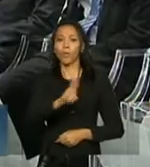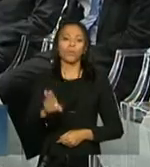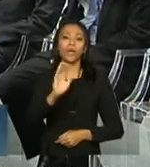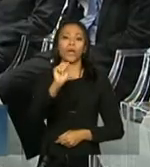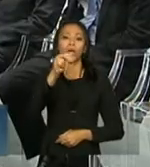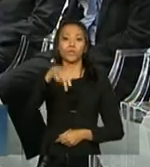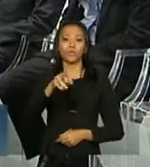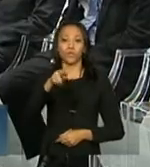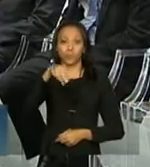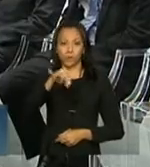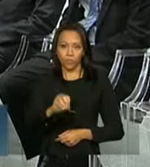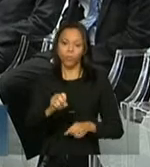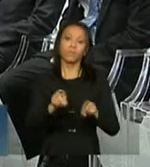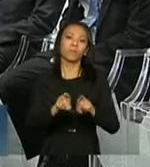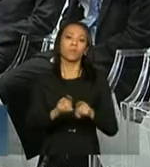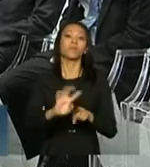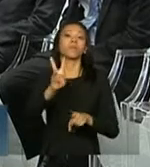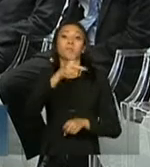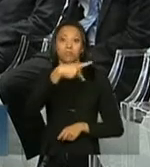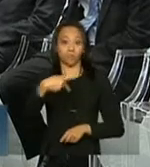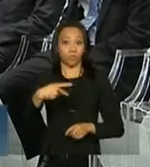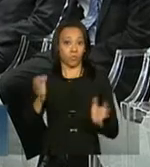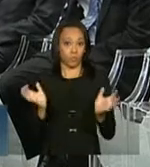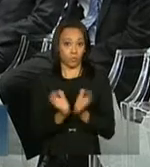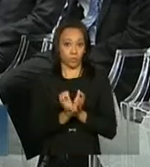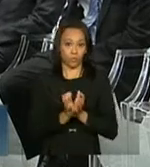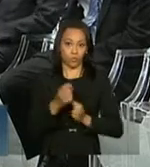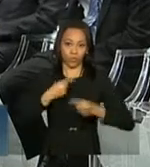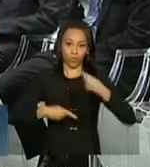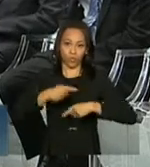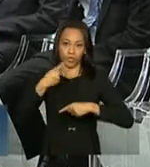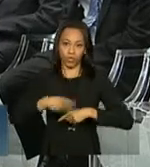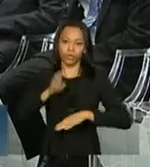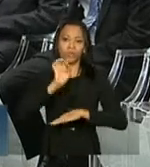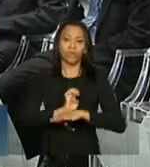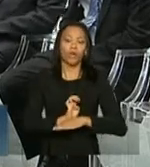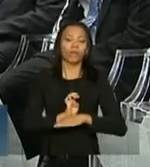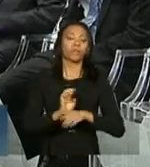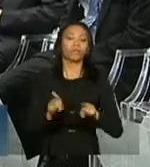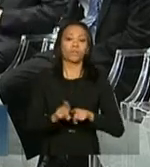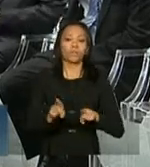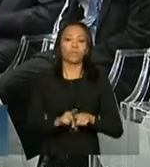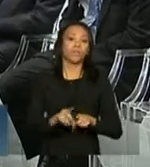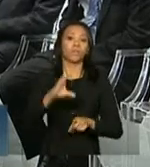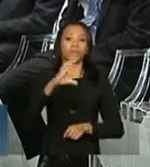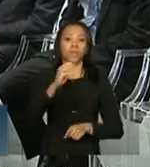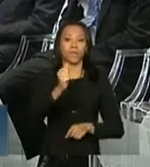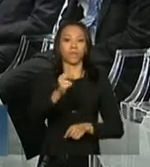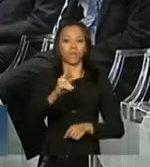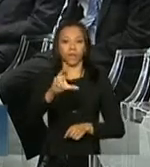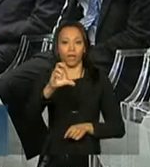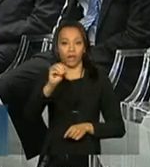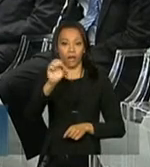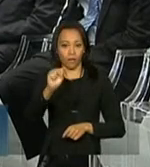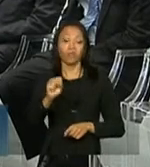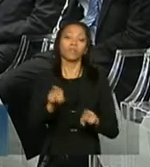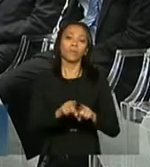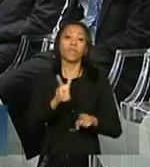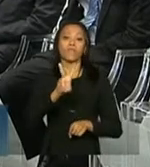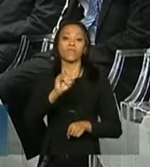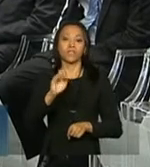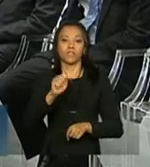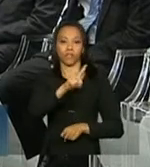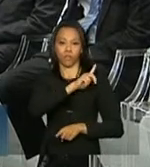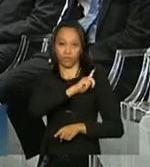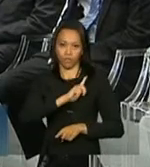ministro Antônio Andrade, presidente do nosso partido estadual, ao Carlos Alberto Pinto Coelho, nosso